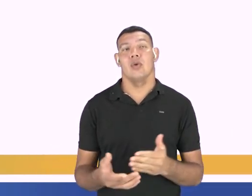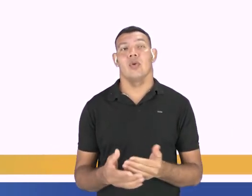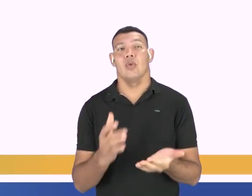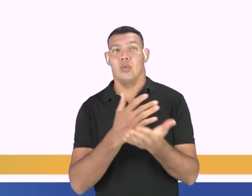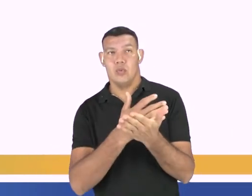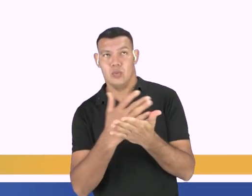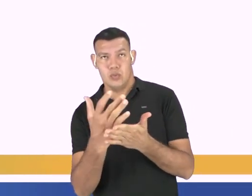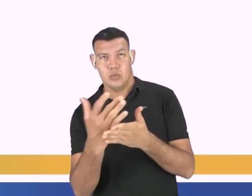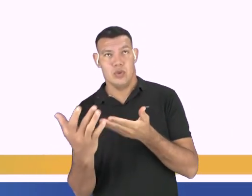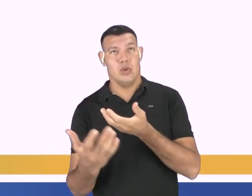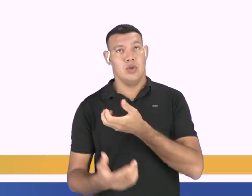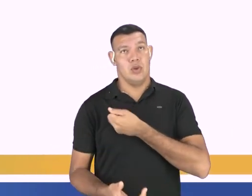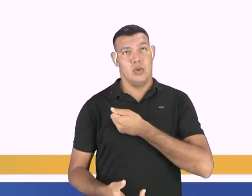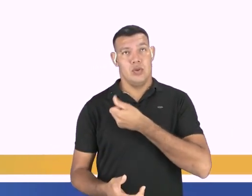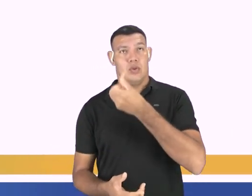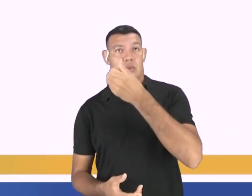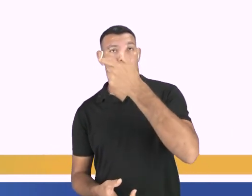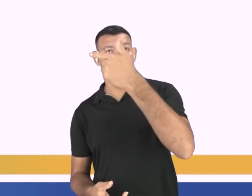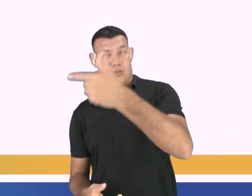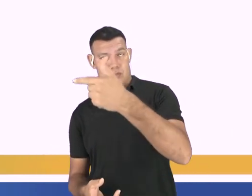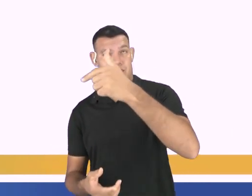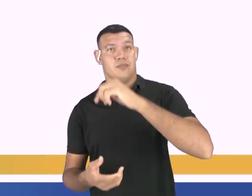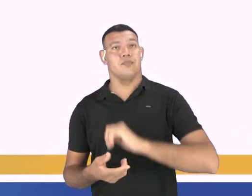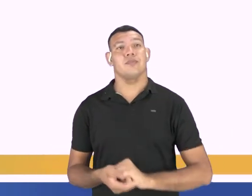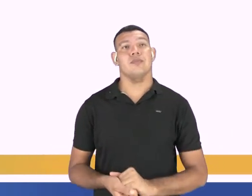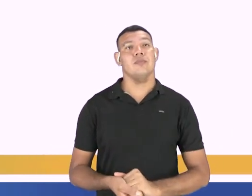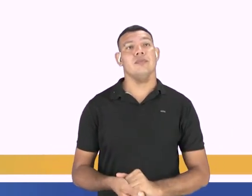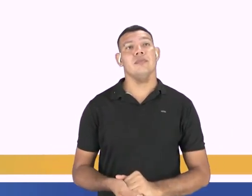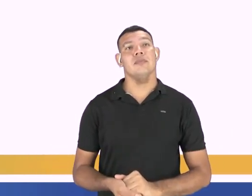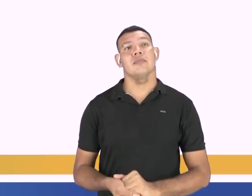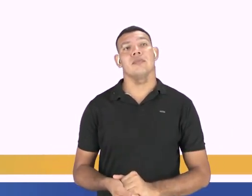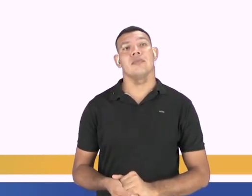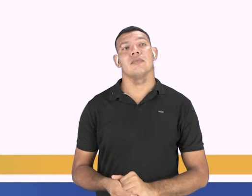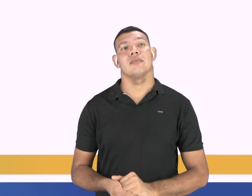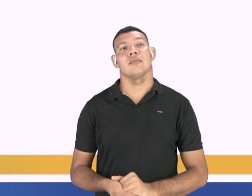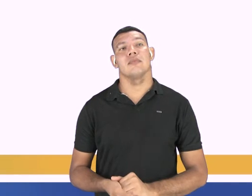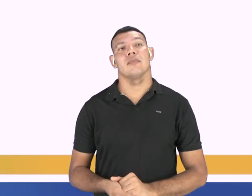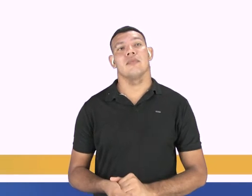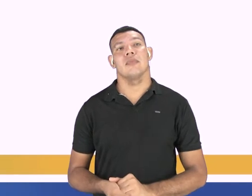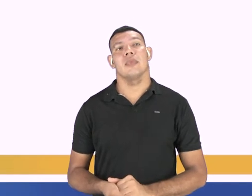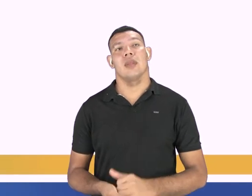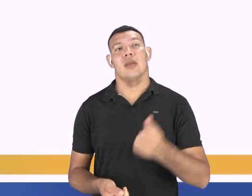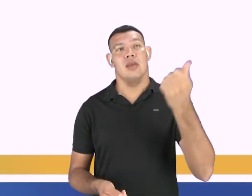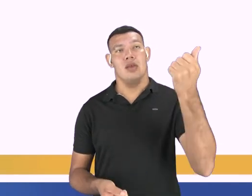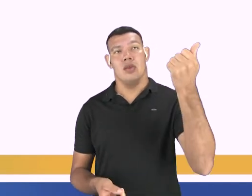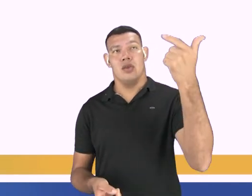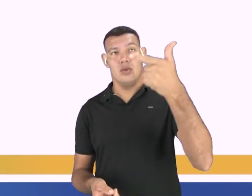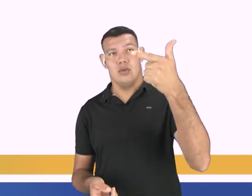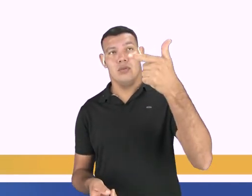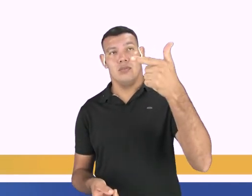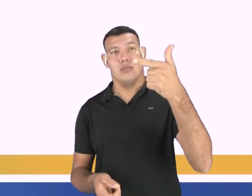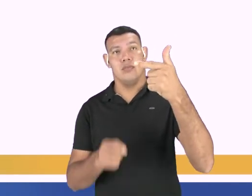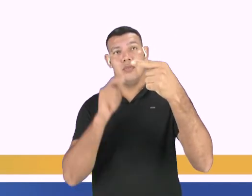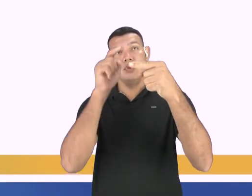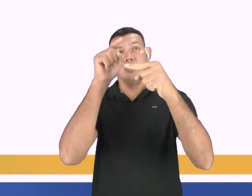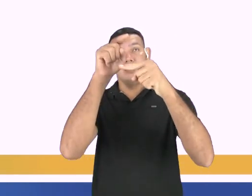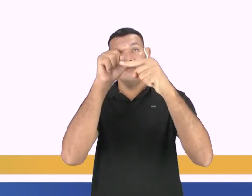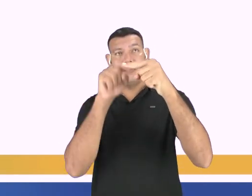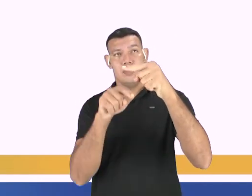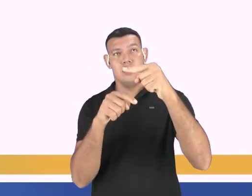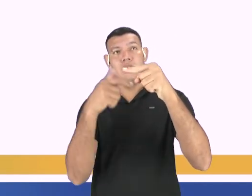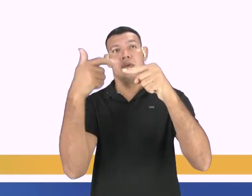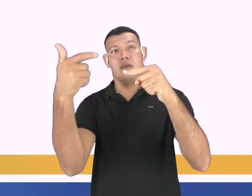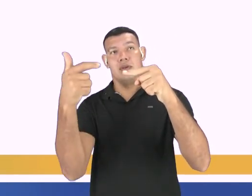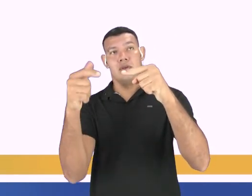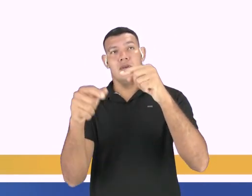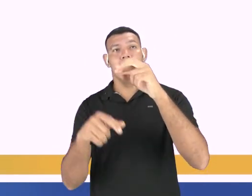12 dividido para 2 é 6, o 15 a gente vai apenas repetir e 20 dividido para 2 é 10. Dividindo ainda